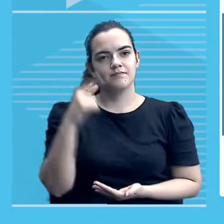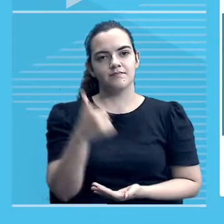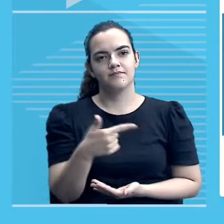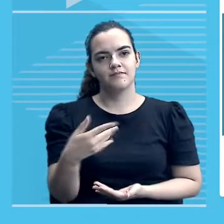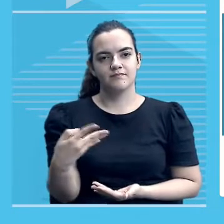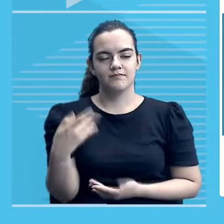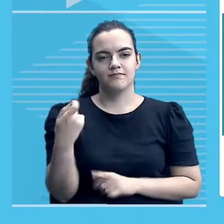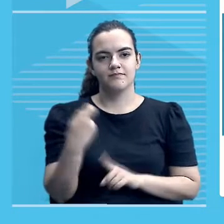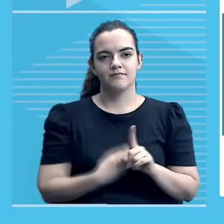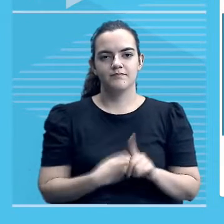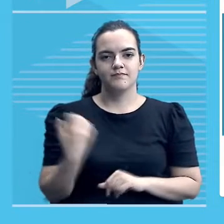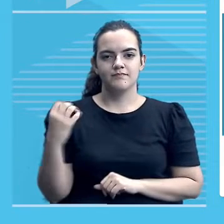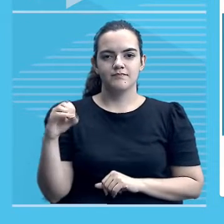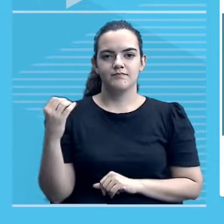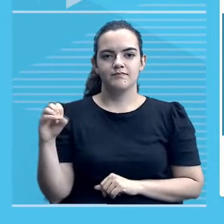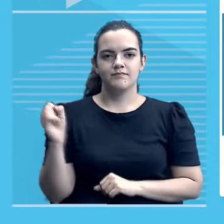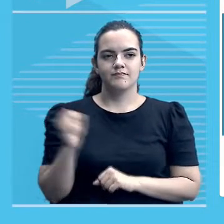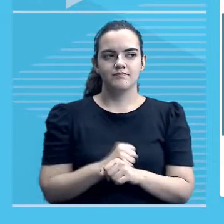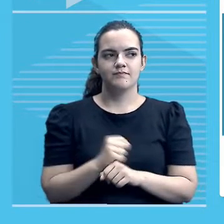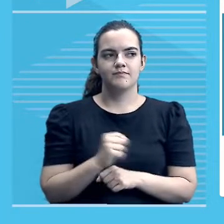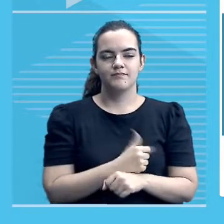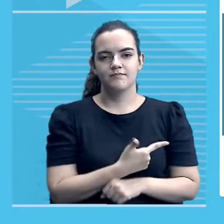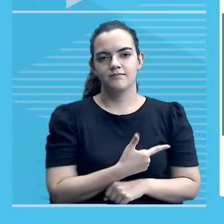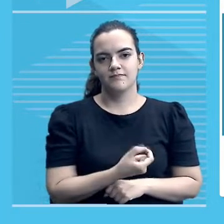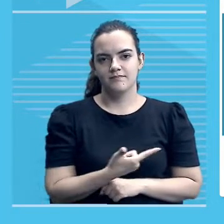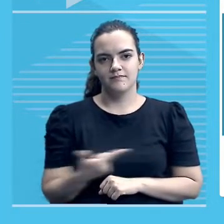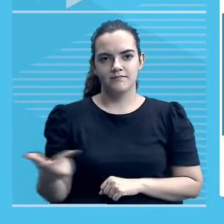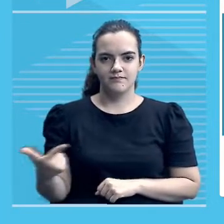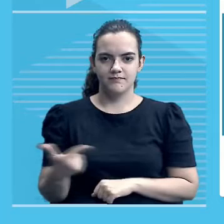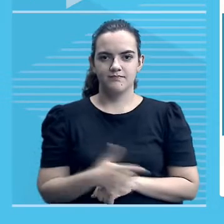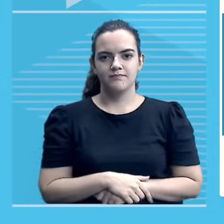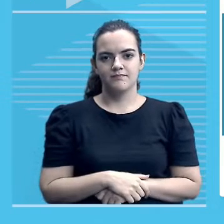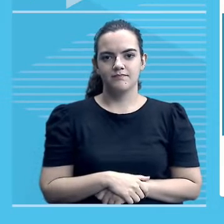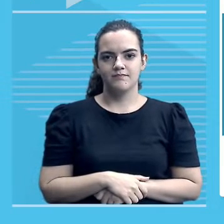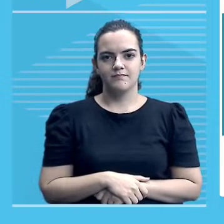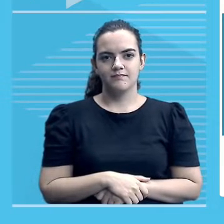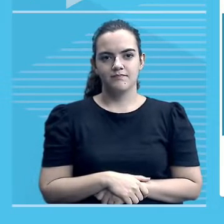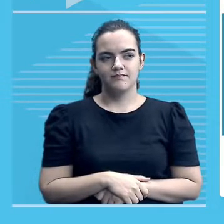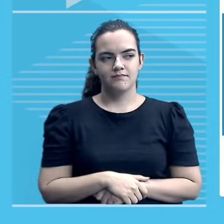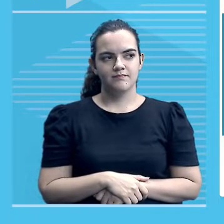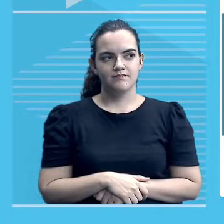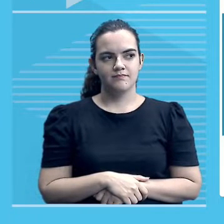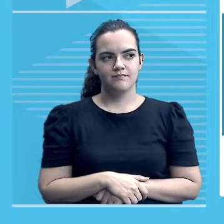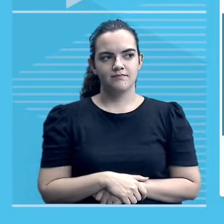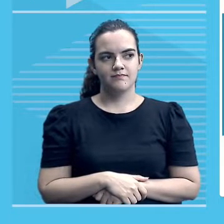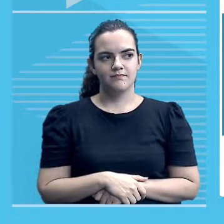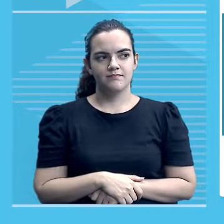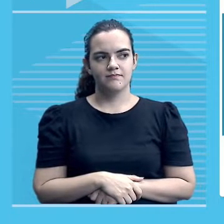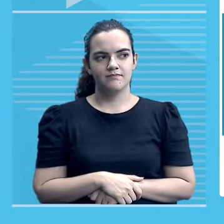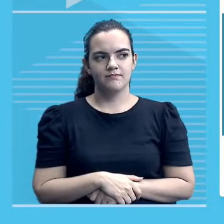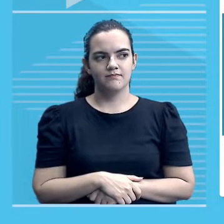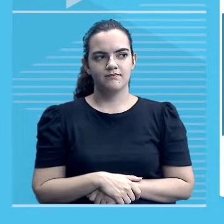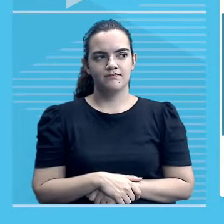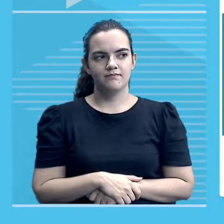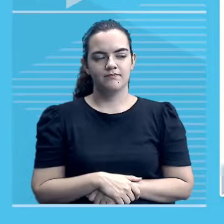de outubro de 2022, certo? Ok, como é de praxe, vamos colocar